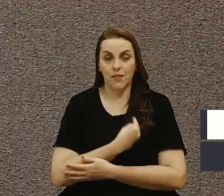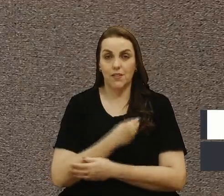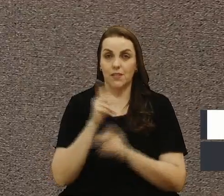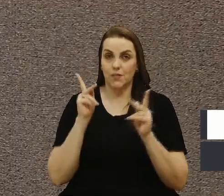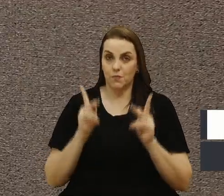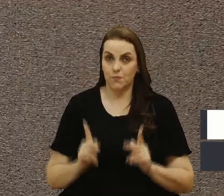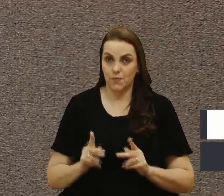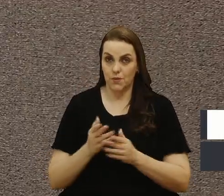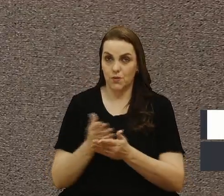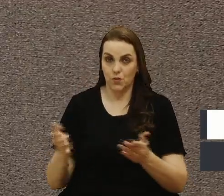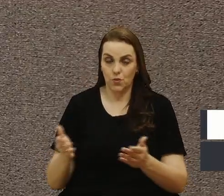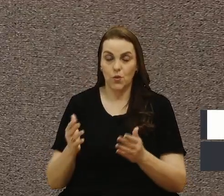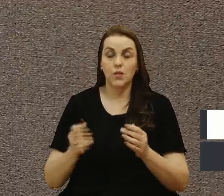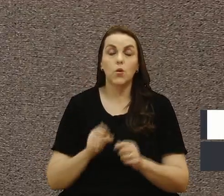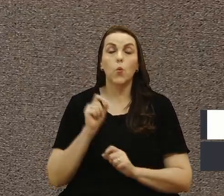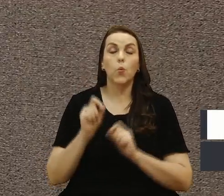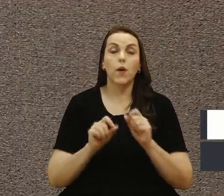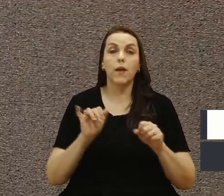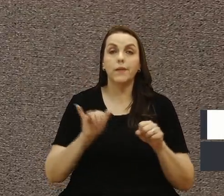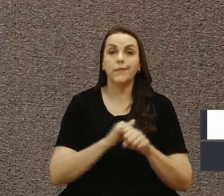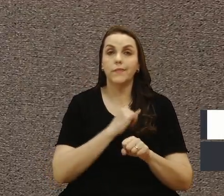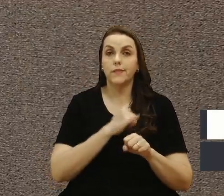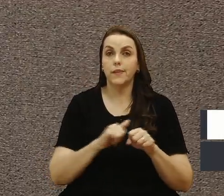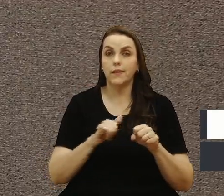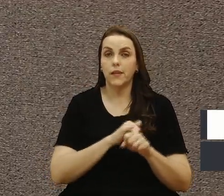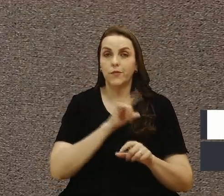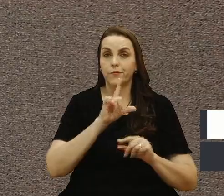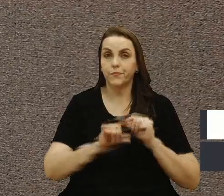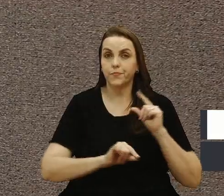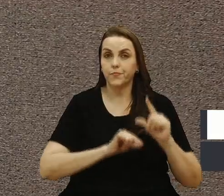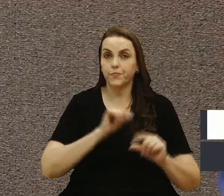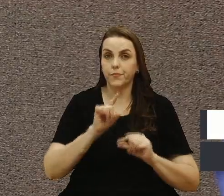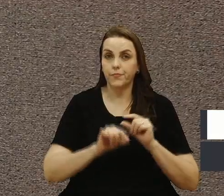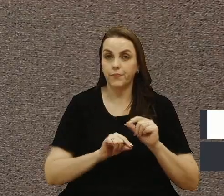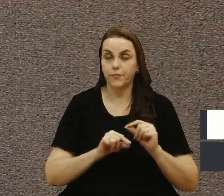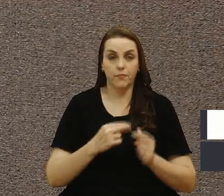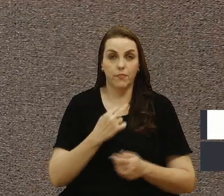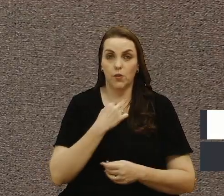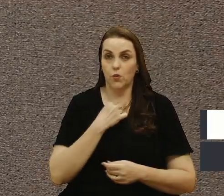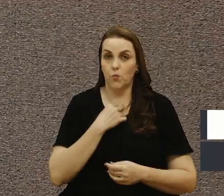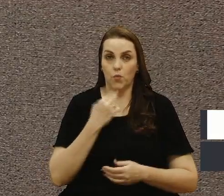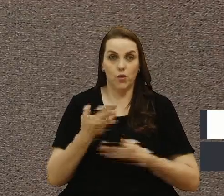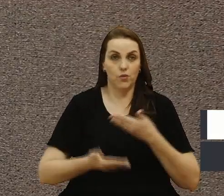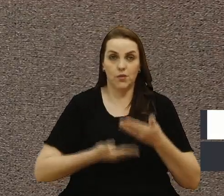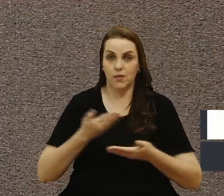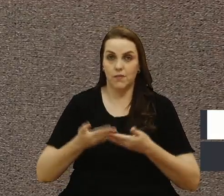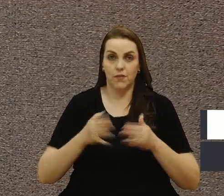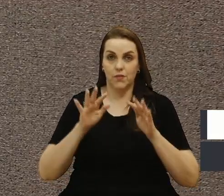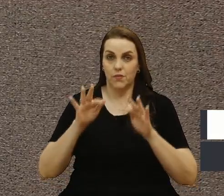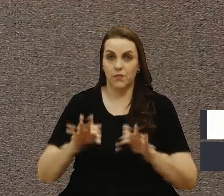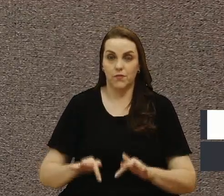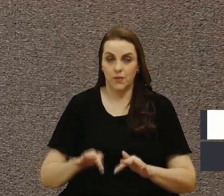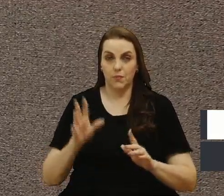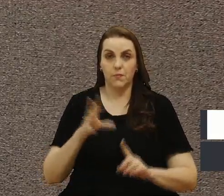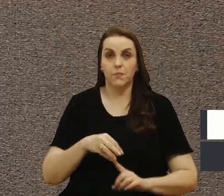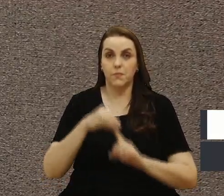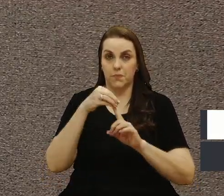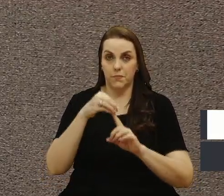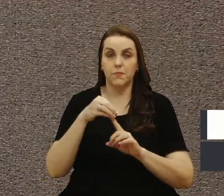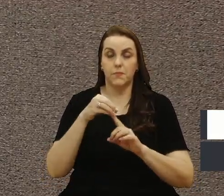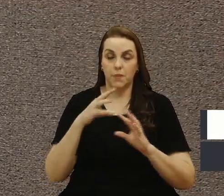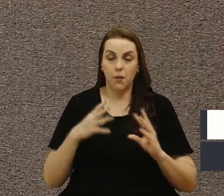governo, as alternativas, porque nós não podemos ficar sem esse serviço, que é essencial para muita gente, para muitos